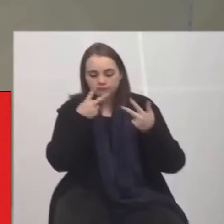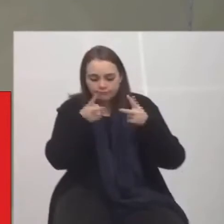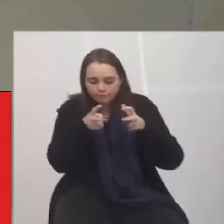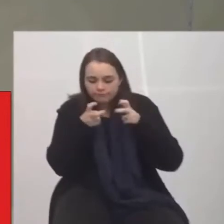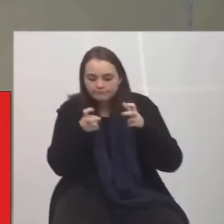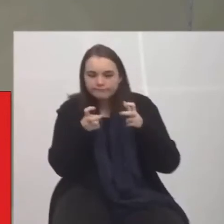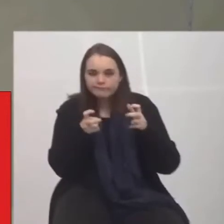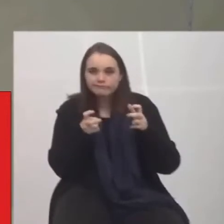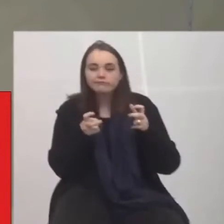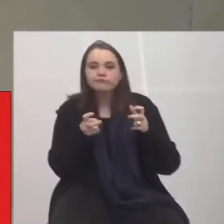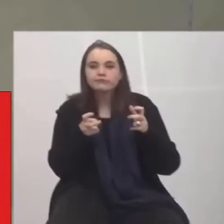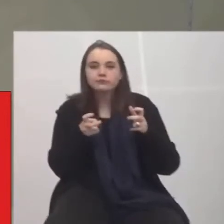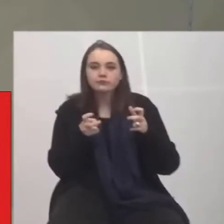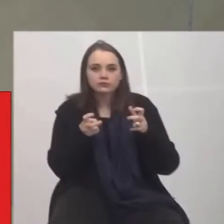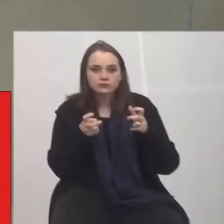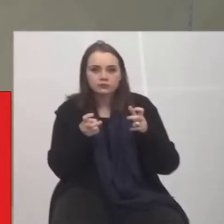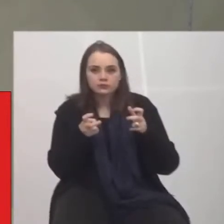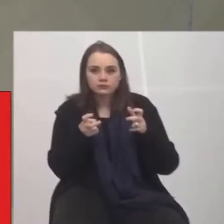da